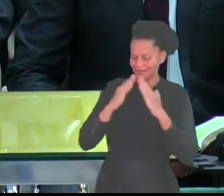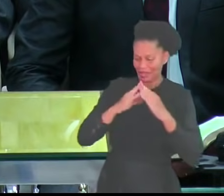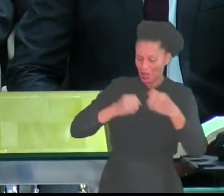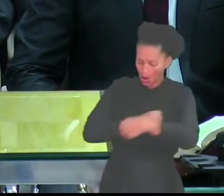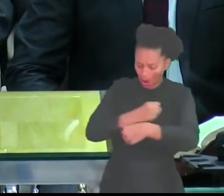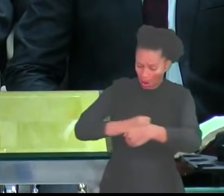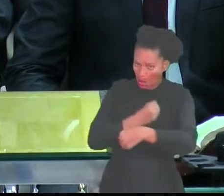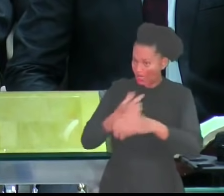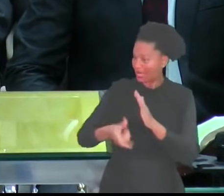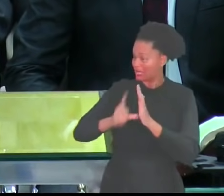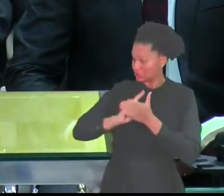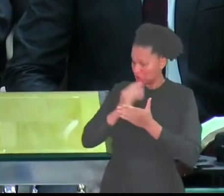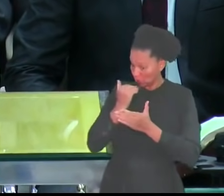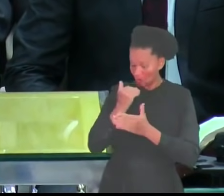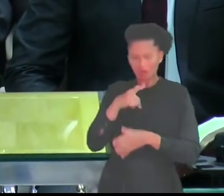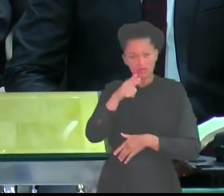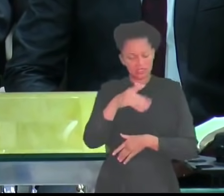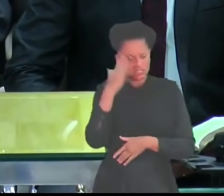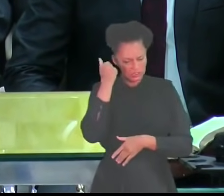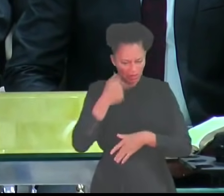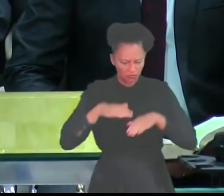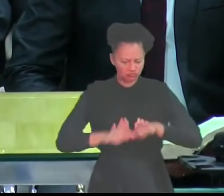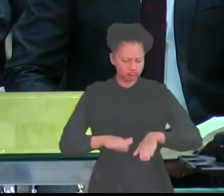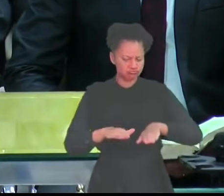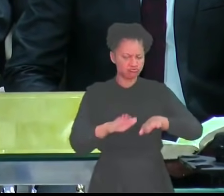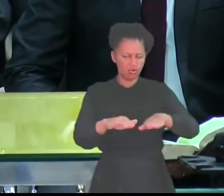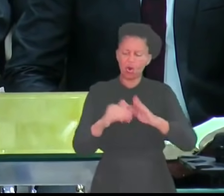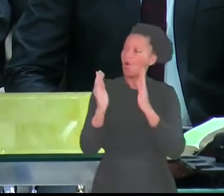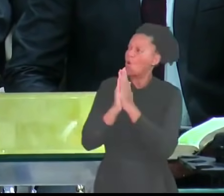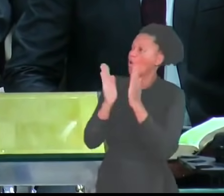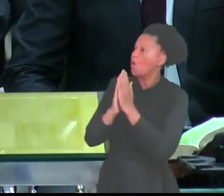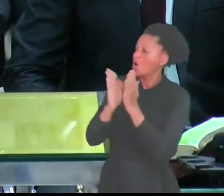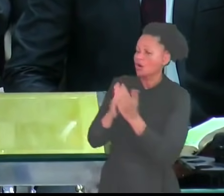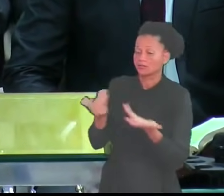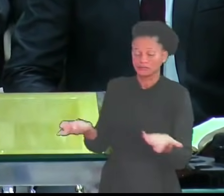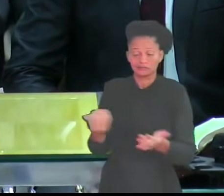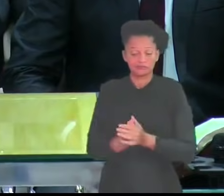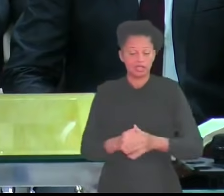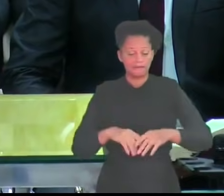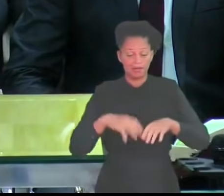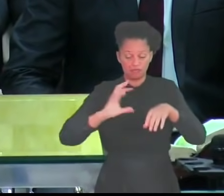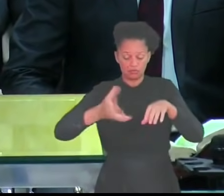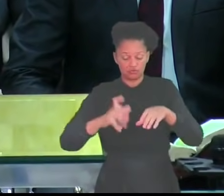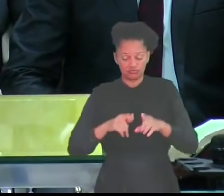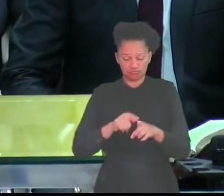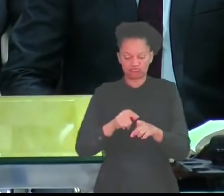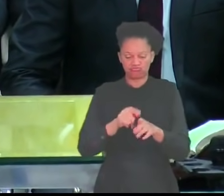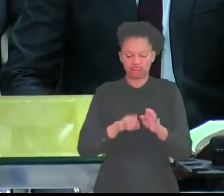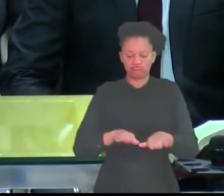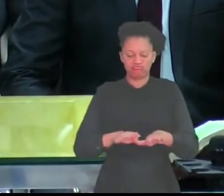também. Você que é uma boa costureira, ore também, senão vai dar uma doidice na máquina e vai costurar seu dedo.